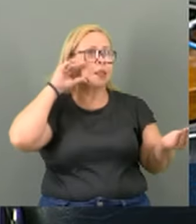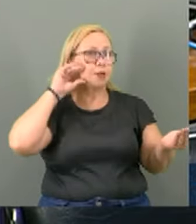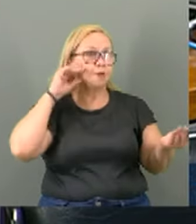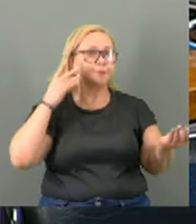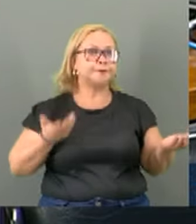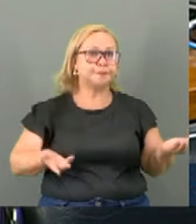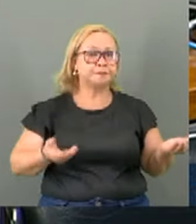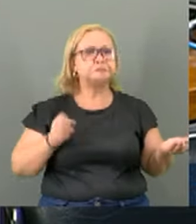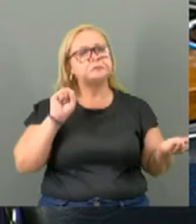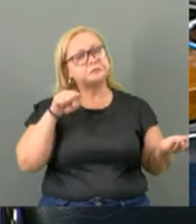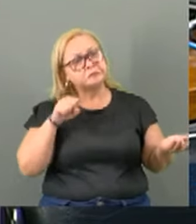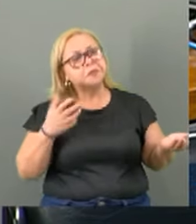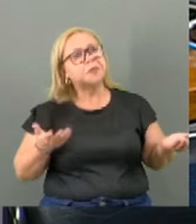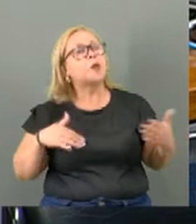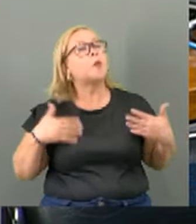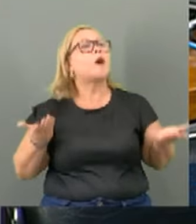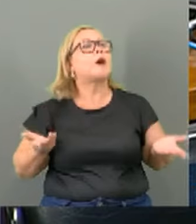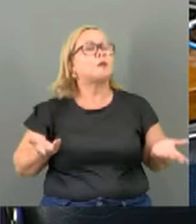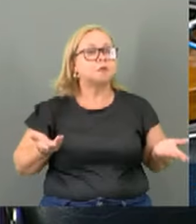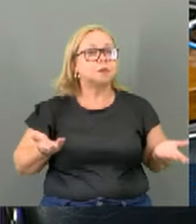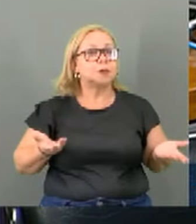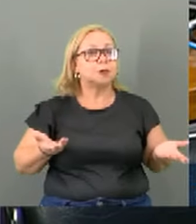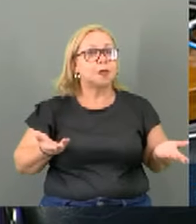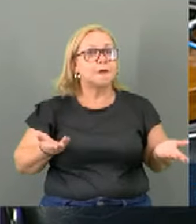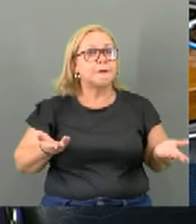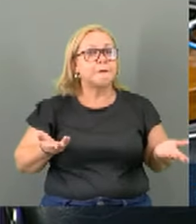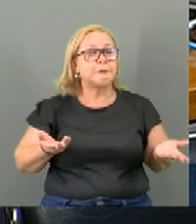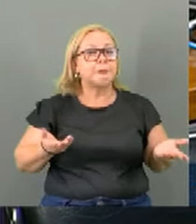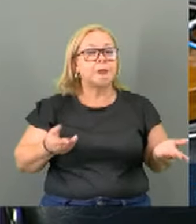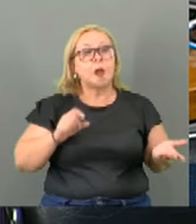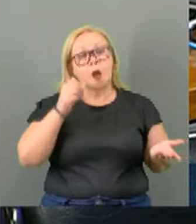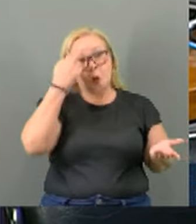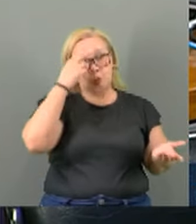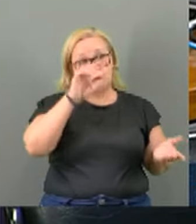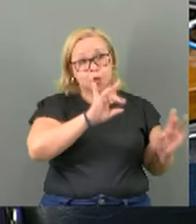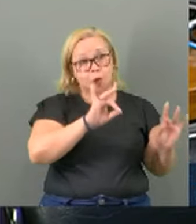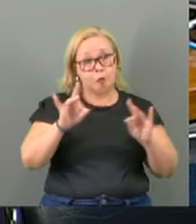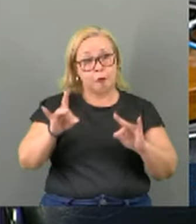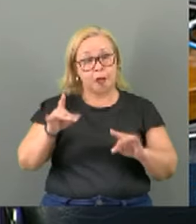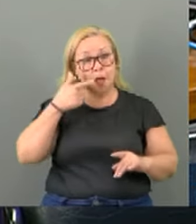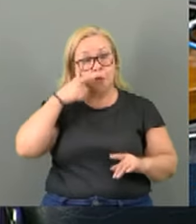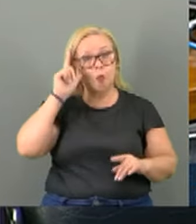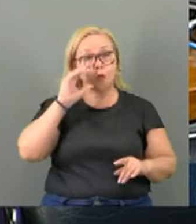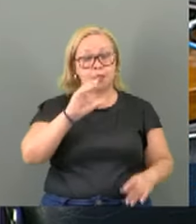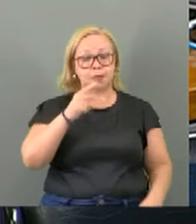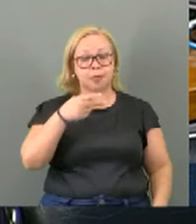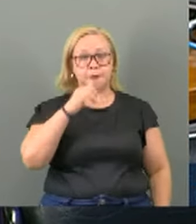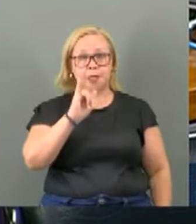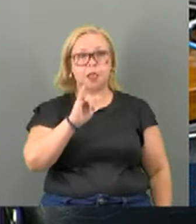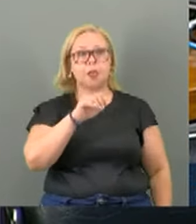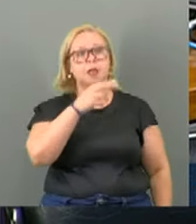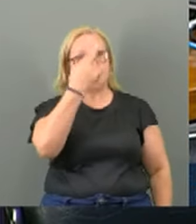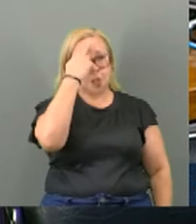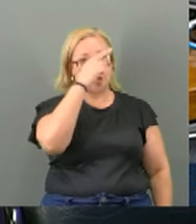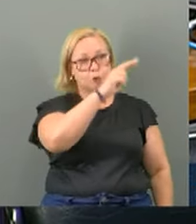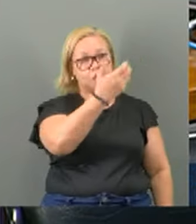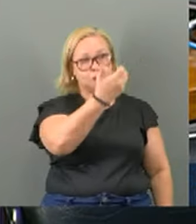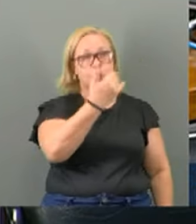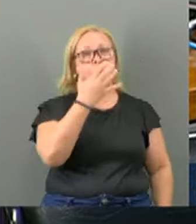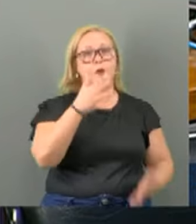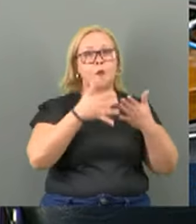Se sim, quais? O senhor deve ter acompanhado ontem nessa CPI, né, e o senhor até falou um pouco a